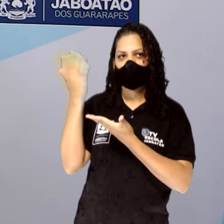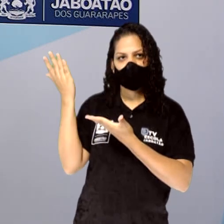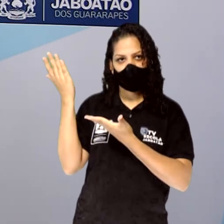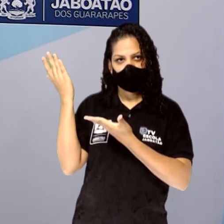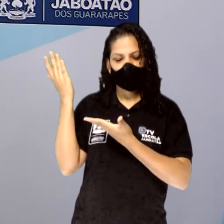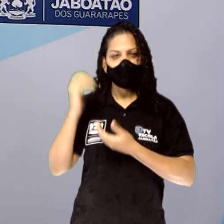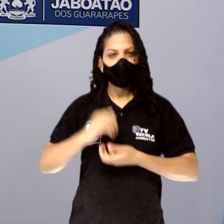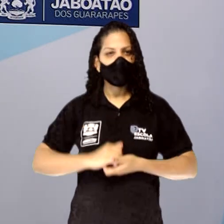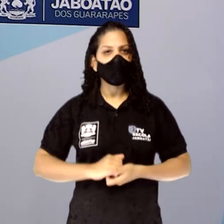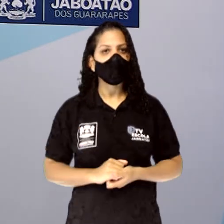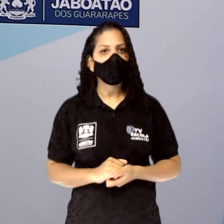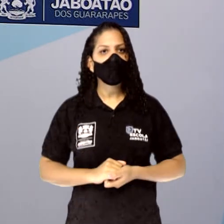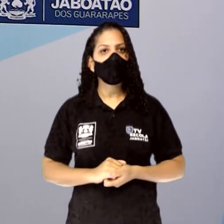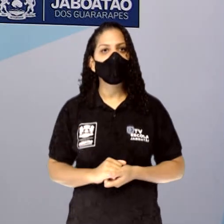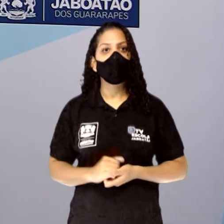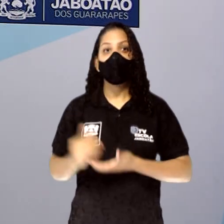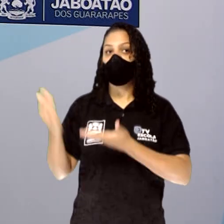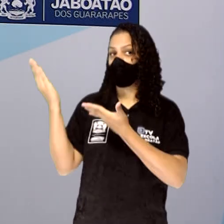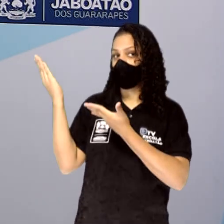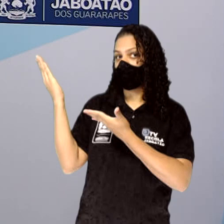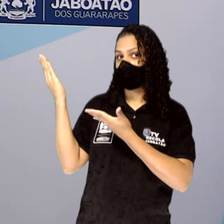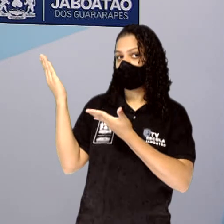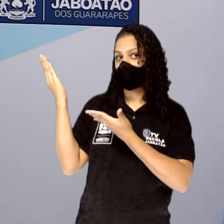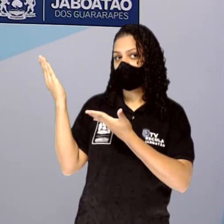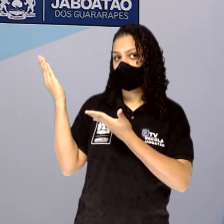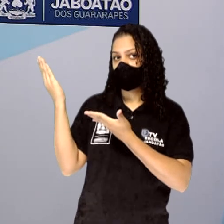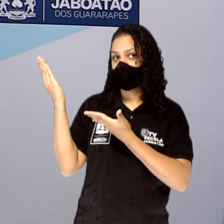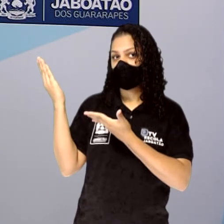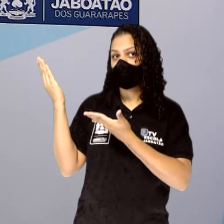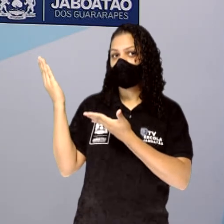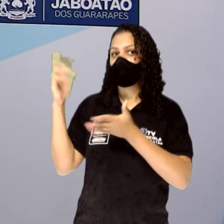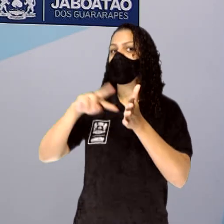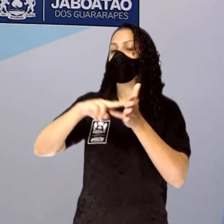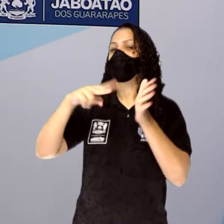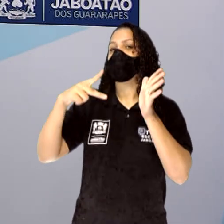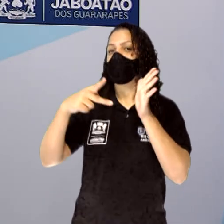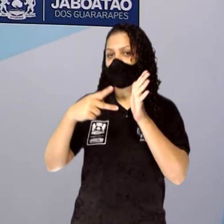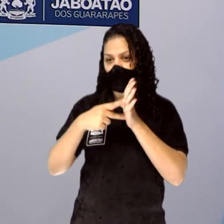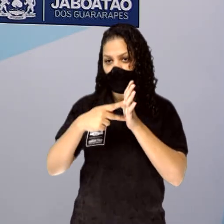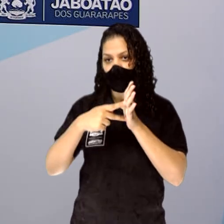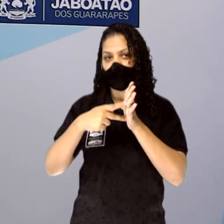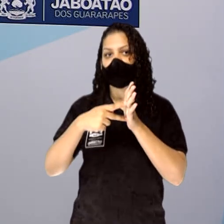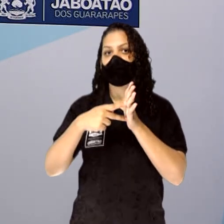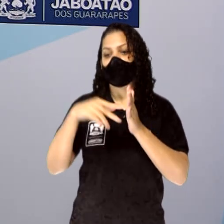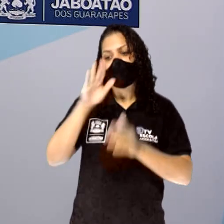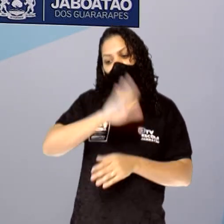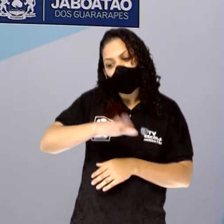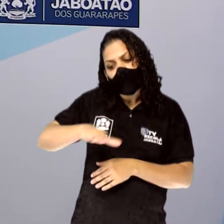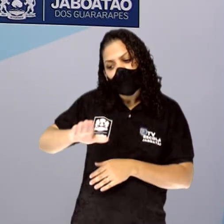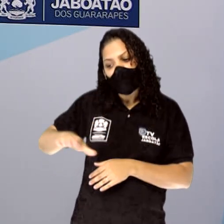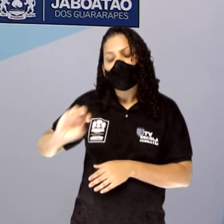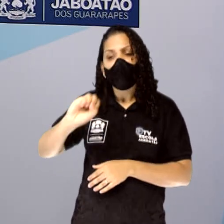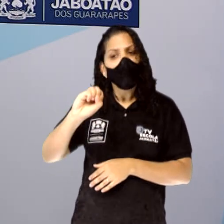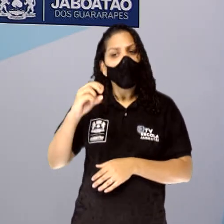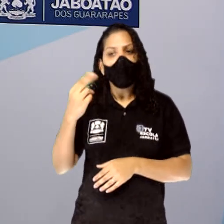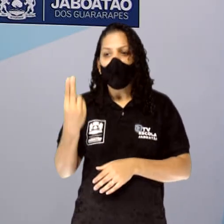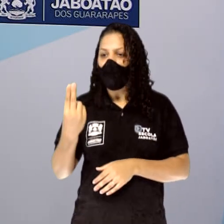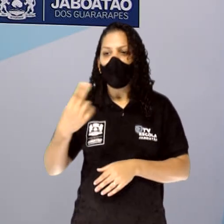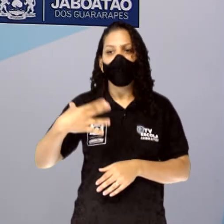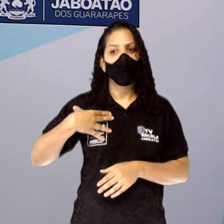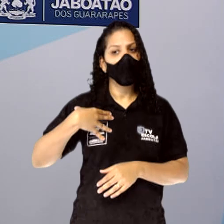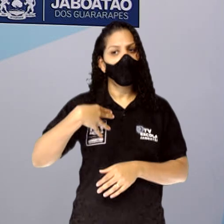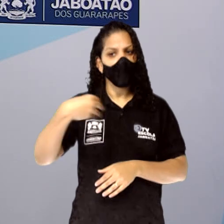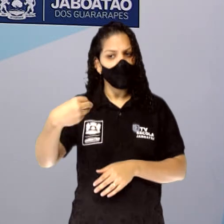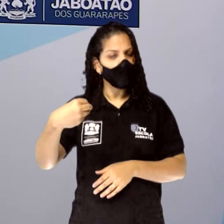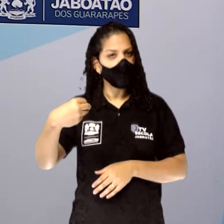bem? E kids, que quer dizer tanto crianças, eu acredito que vocês já tenham visto isso, como